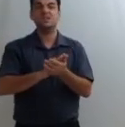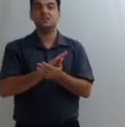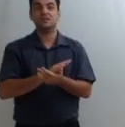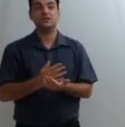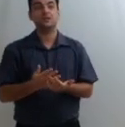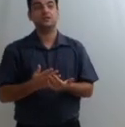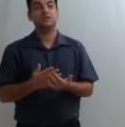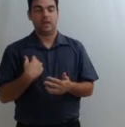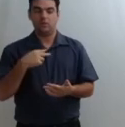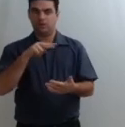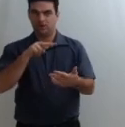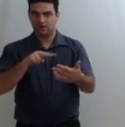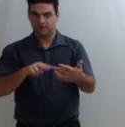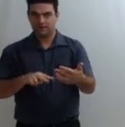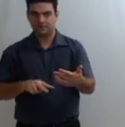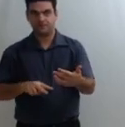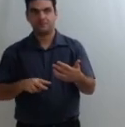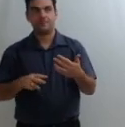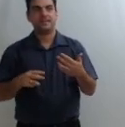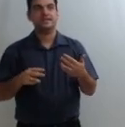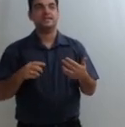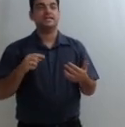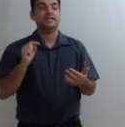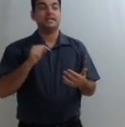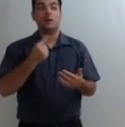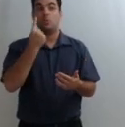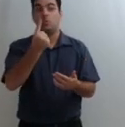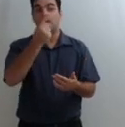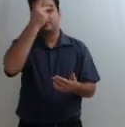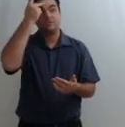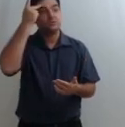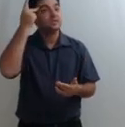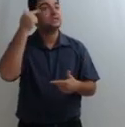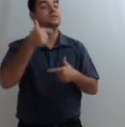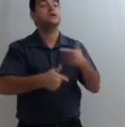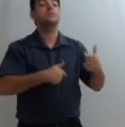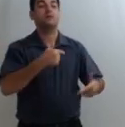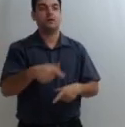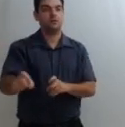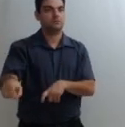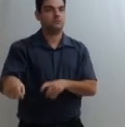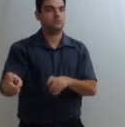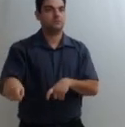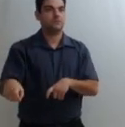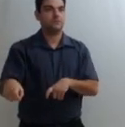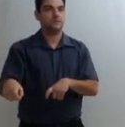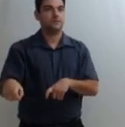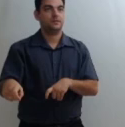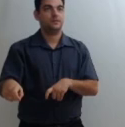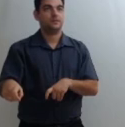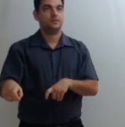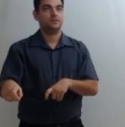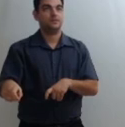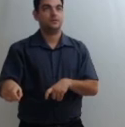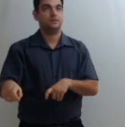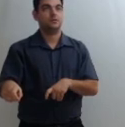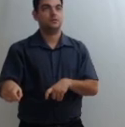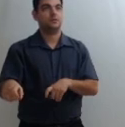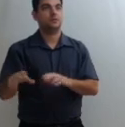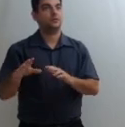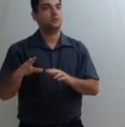vi, parece que se trata de uma pessoa que trabalhava nessa lavoura aí de maconha. Isso aí eu não vi. Se foi